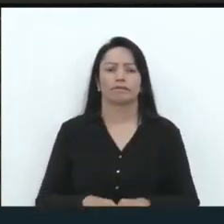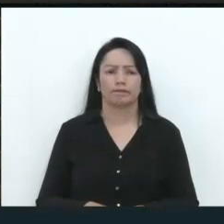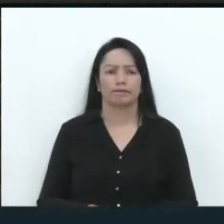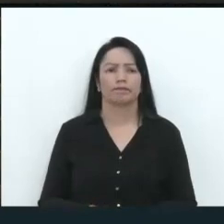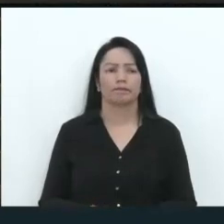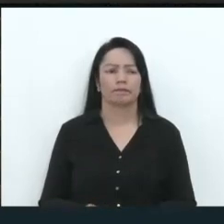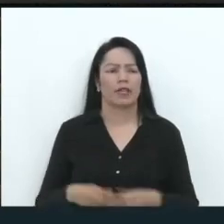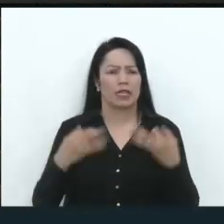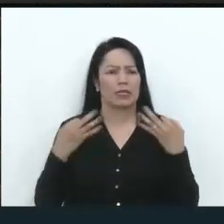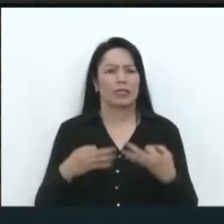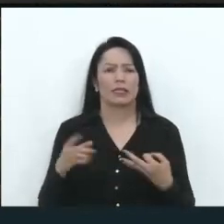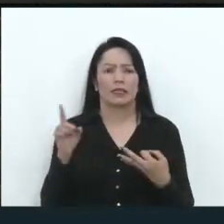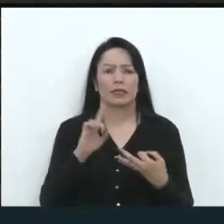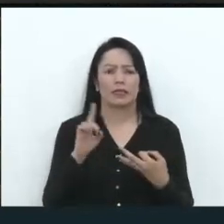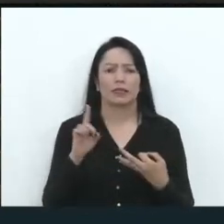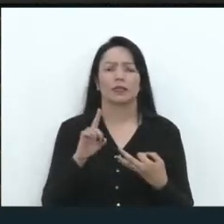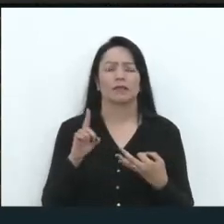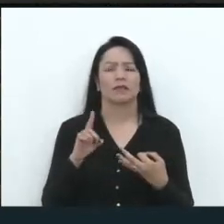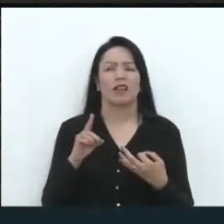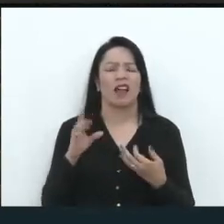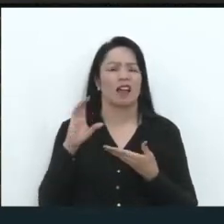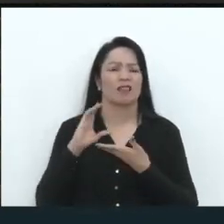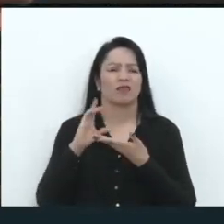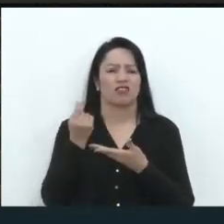a indenização nunca irá...